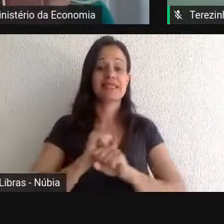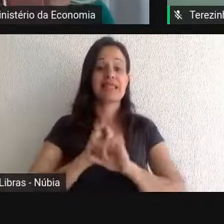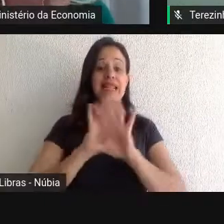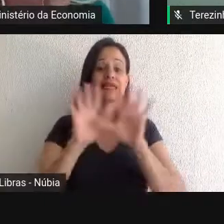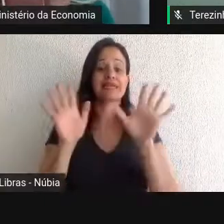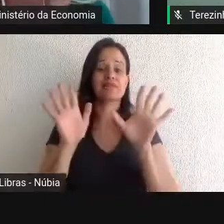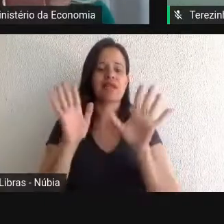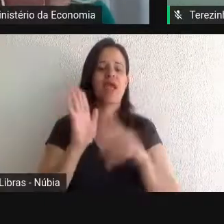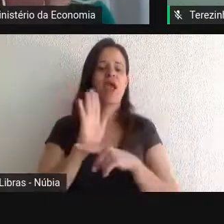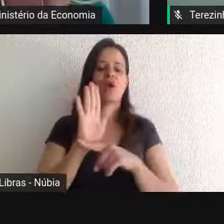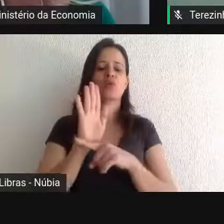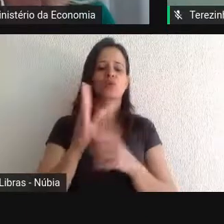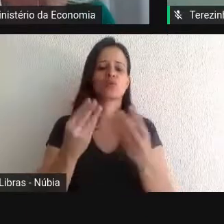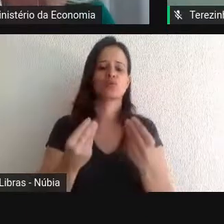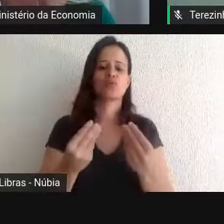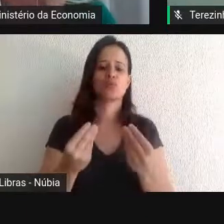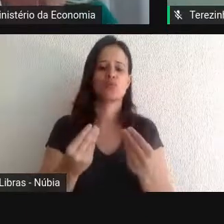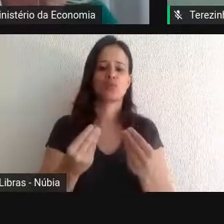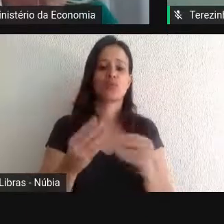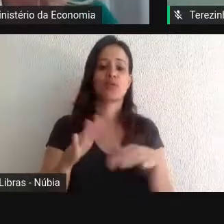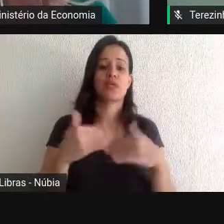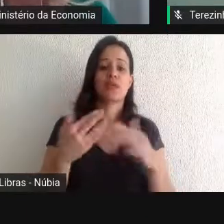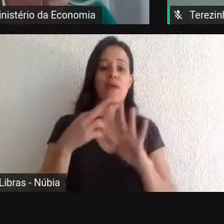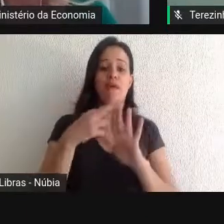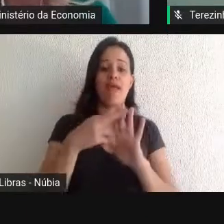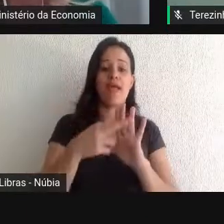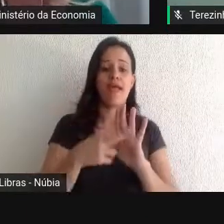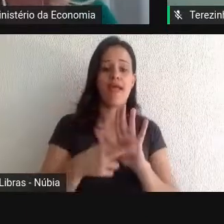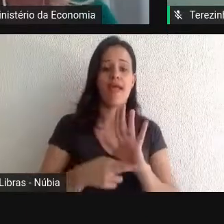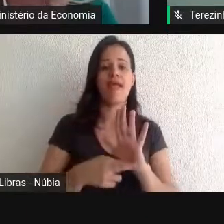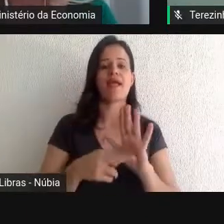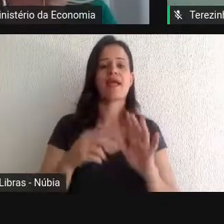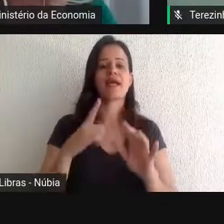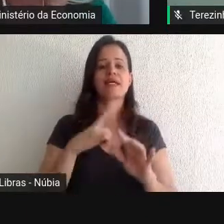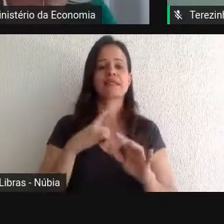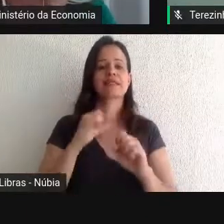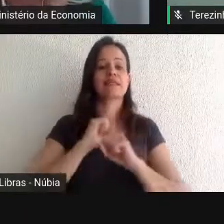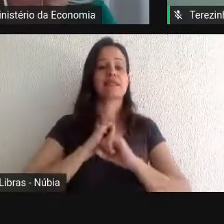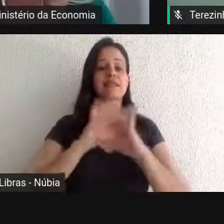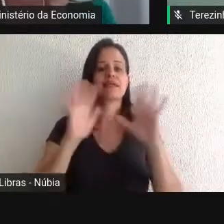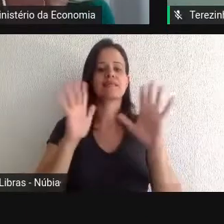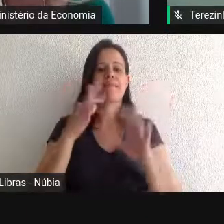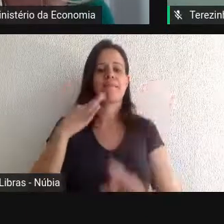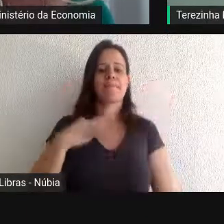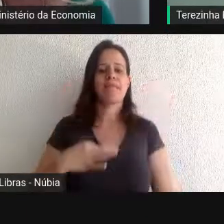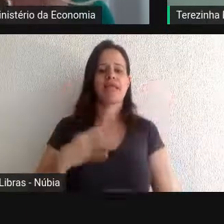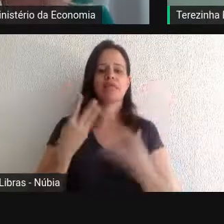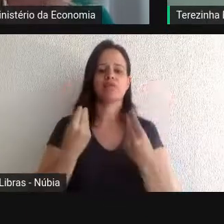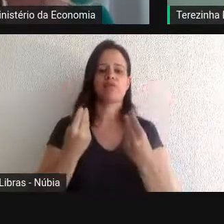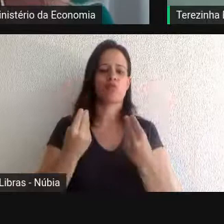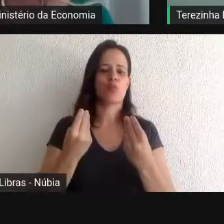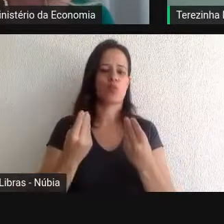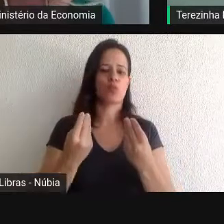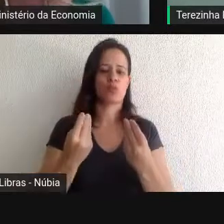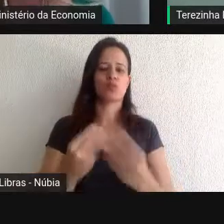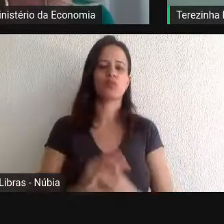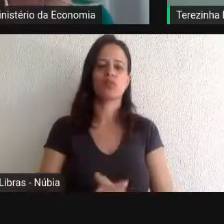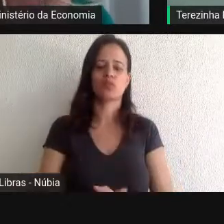contribui muito. Então, além das regras bem estruturadas, acho que essa transparência merece muito destaque.